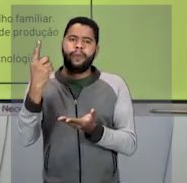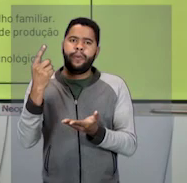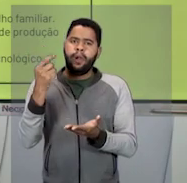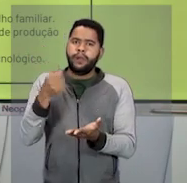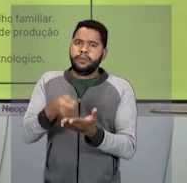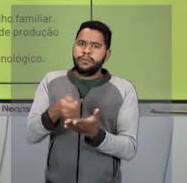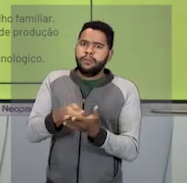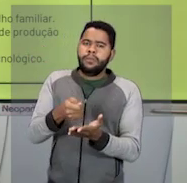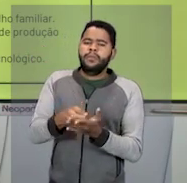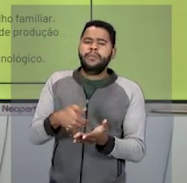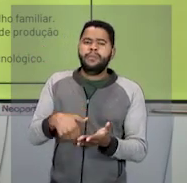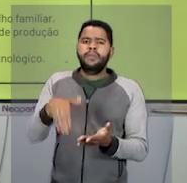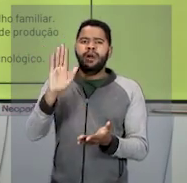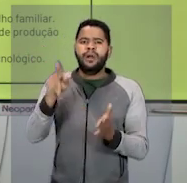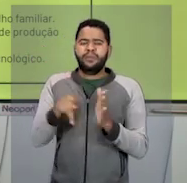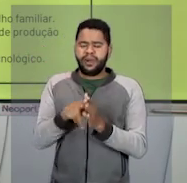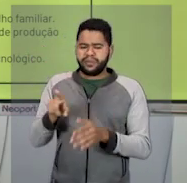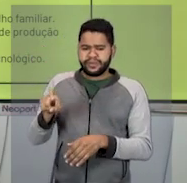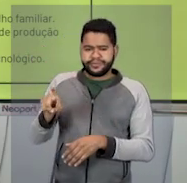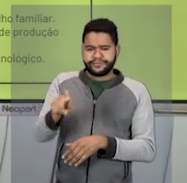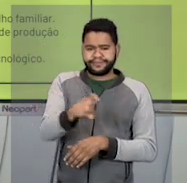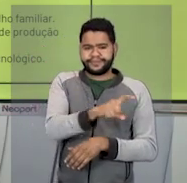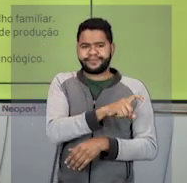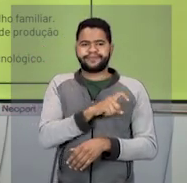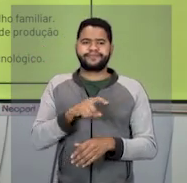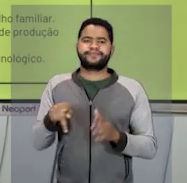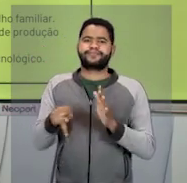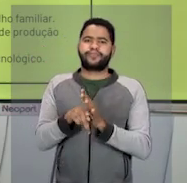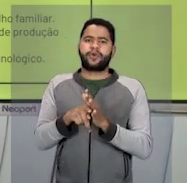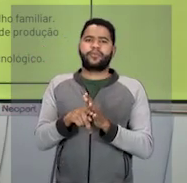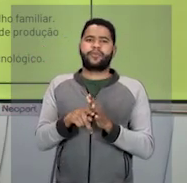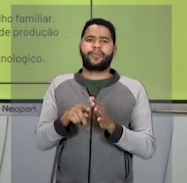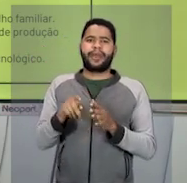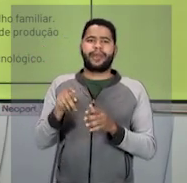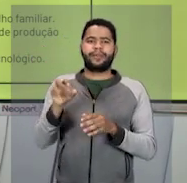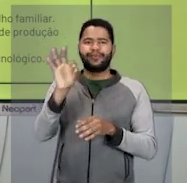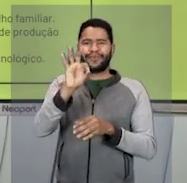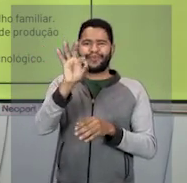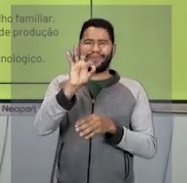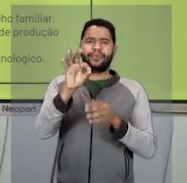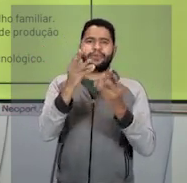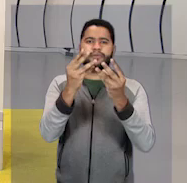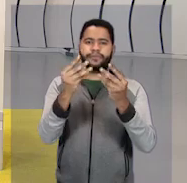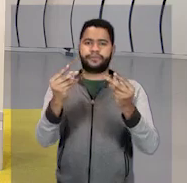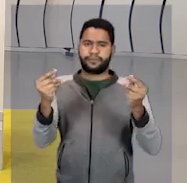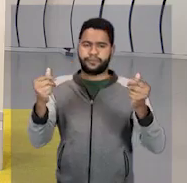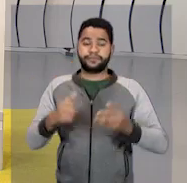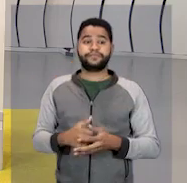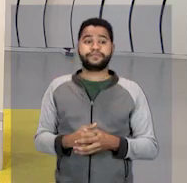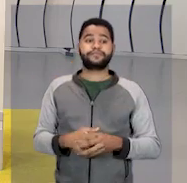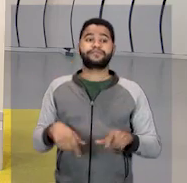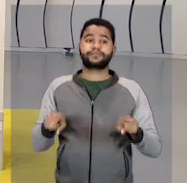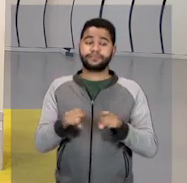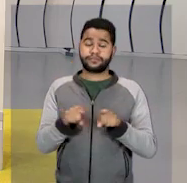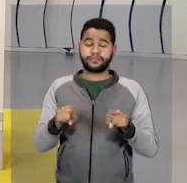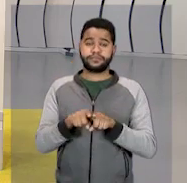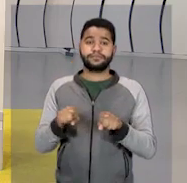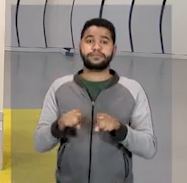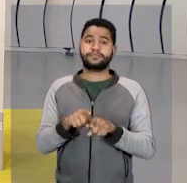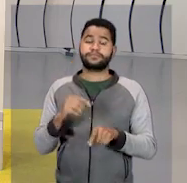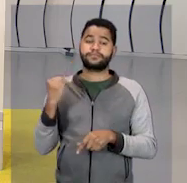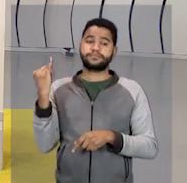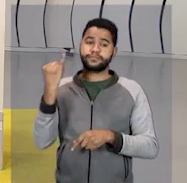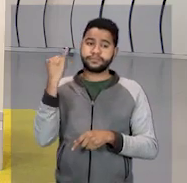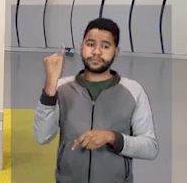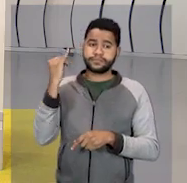desses tipos de inseticidas, herbicidas, que também vão causar mais danos ambientais. E, claro, uma coisa